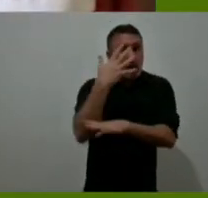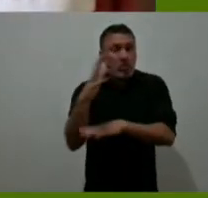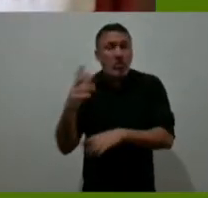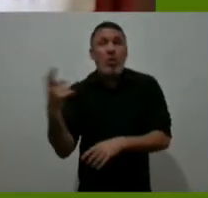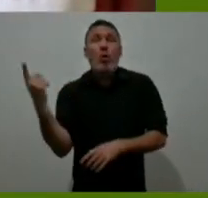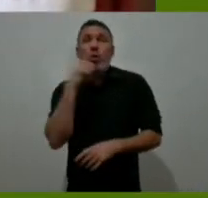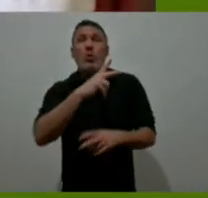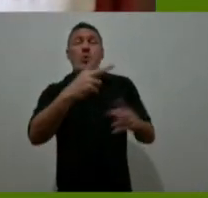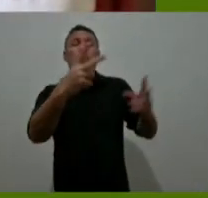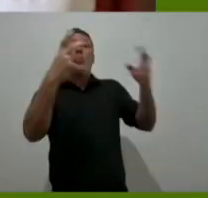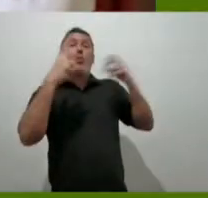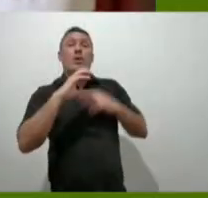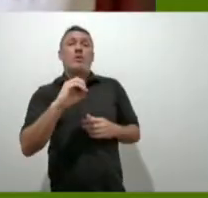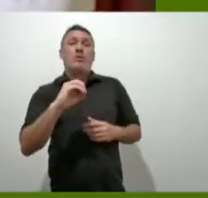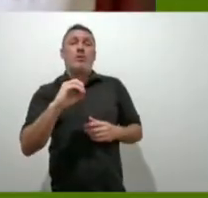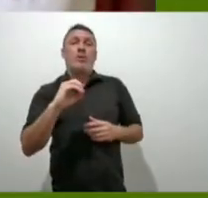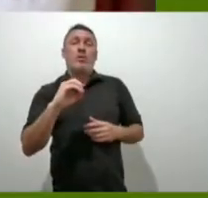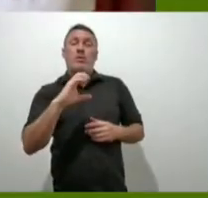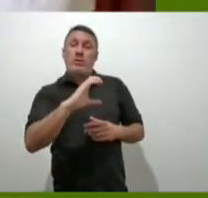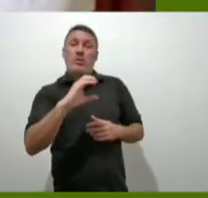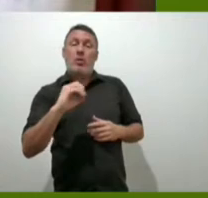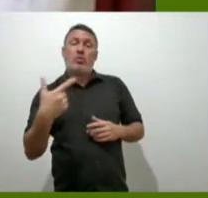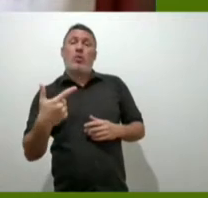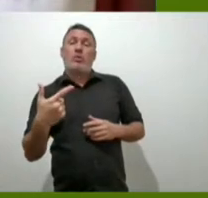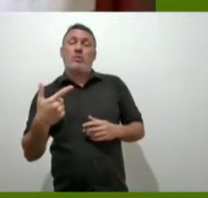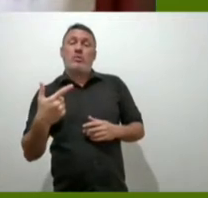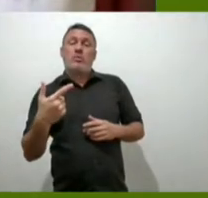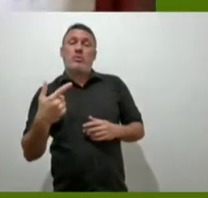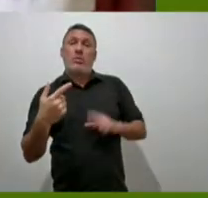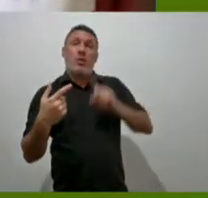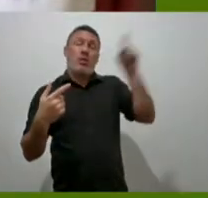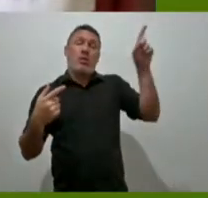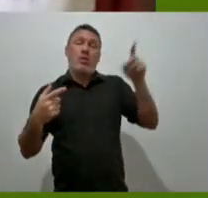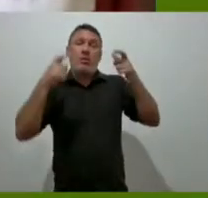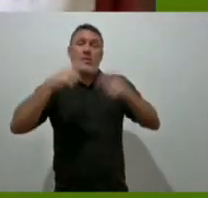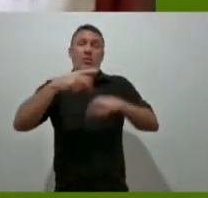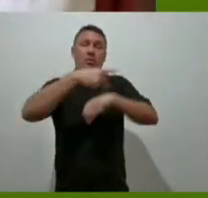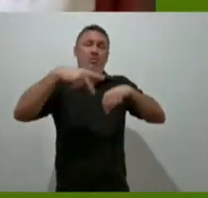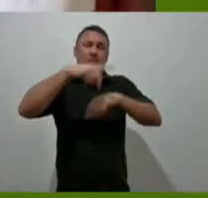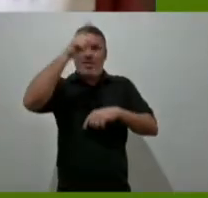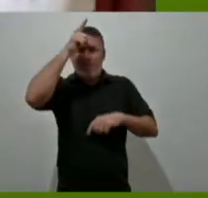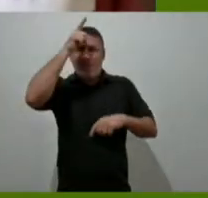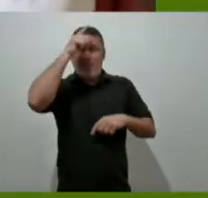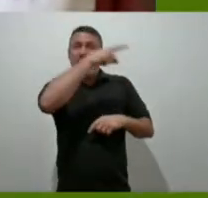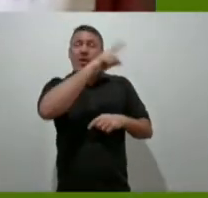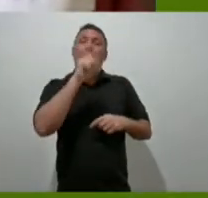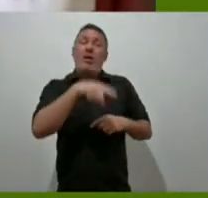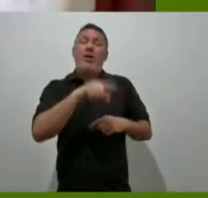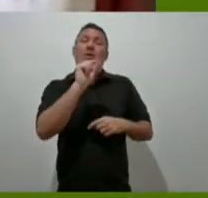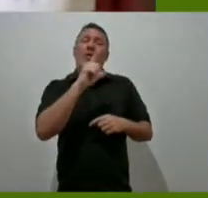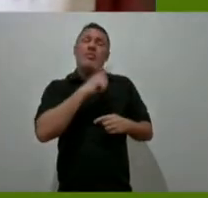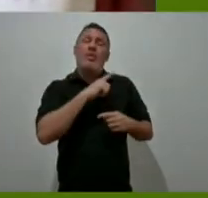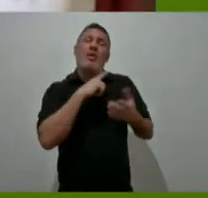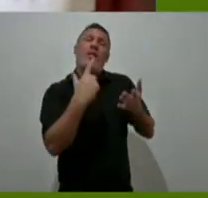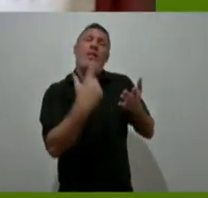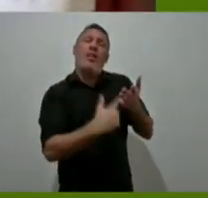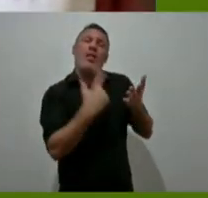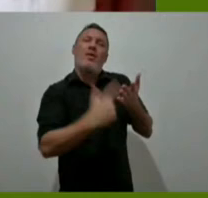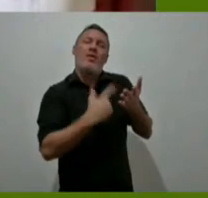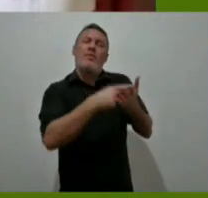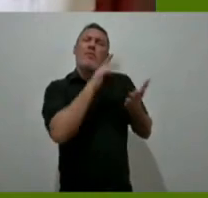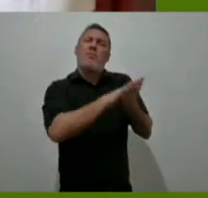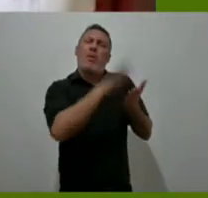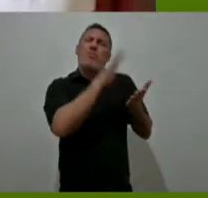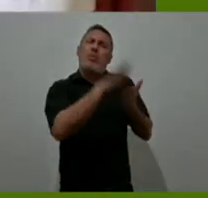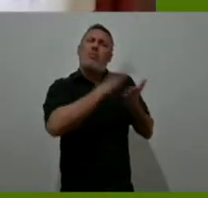da editora Taschen na Alemanha, que é o maior editor de livros de arte do mundo, que publica dezenas,